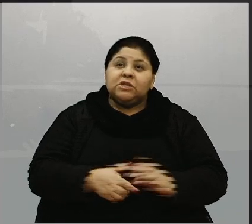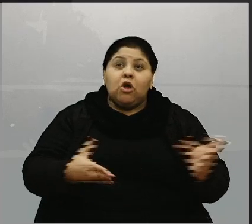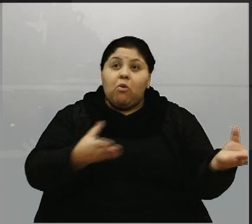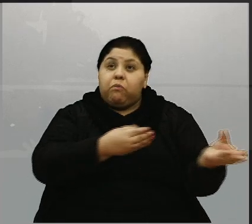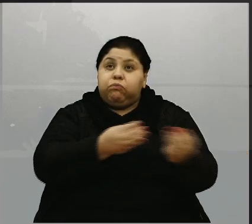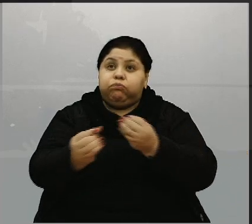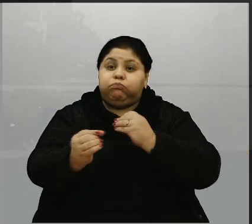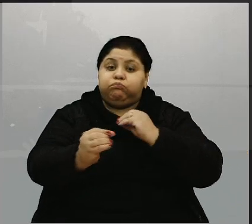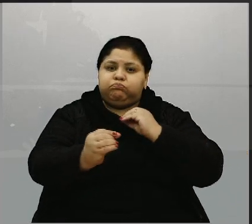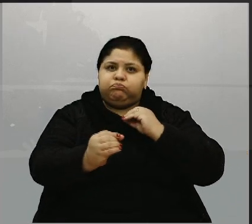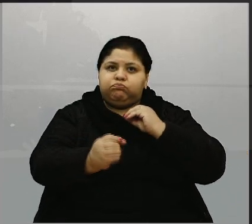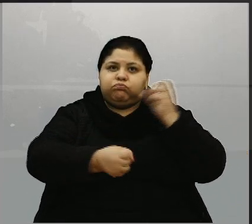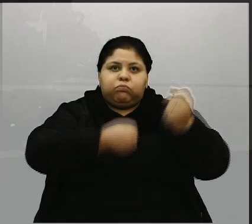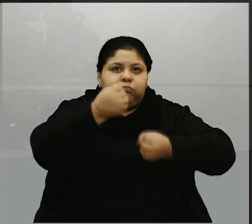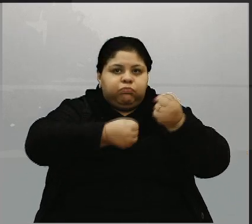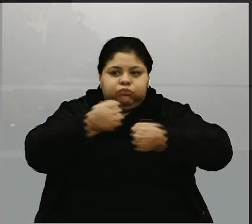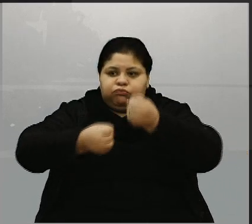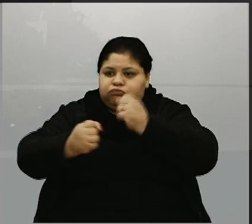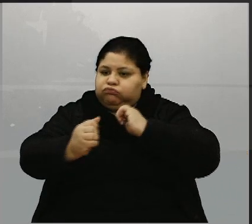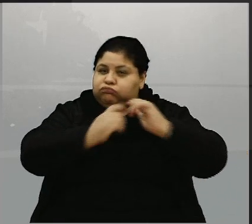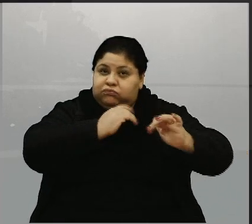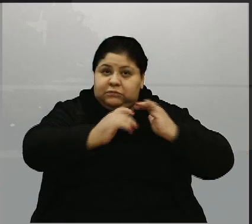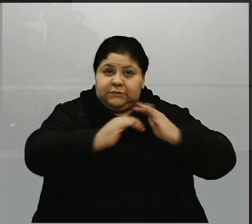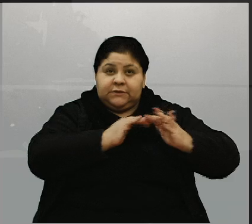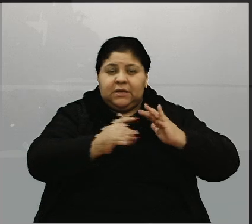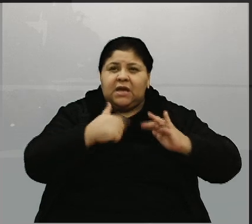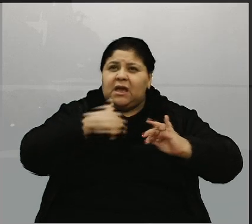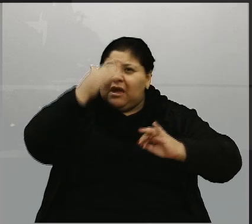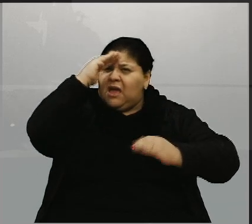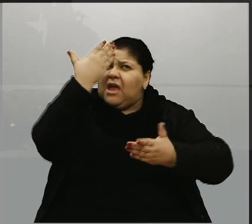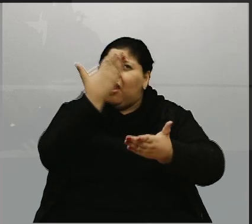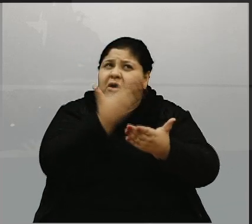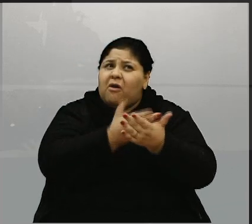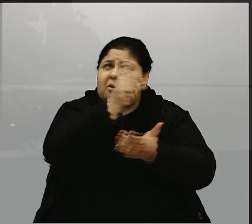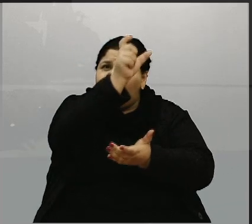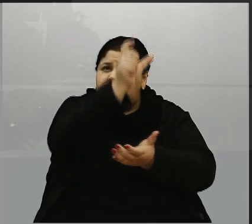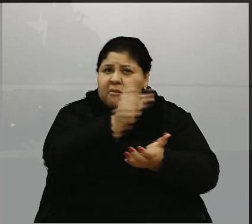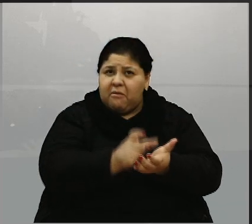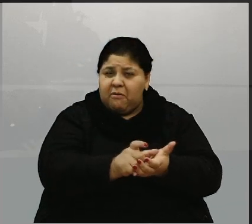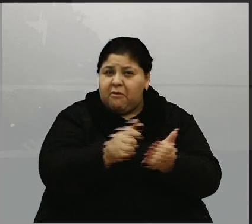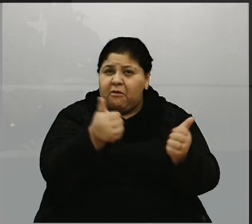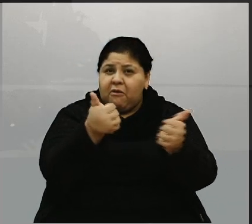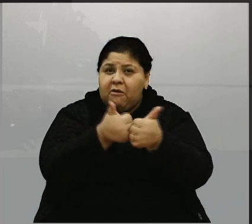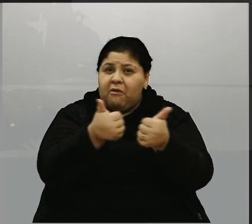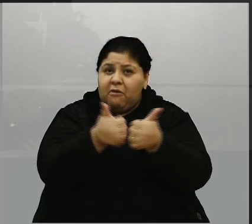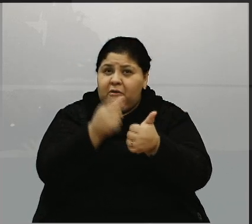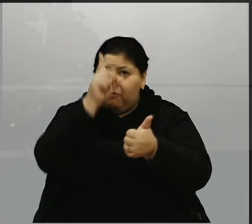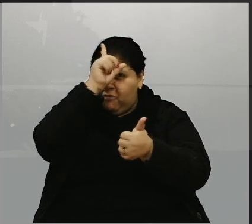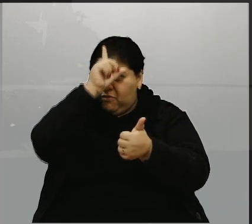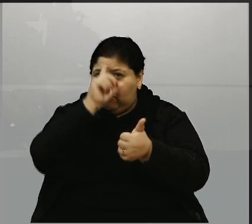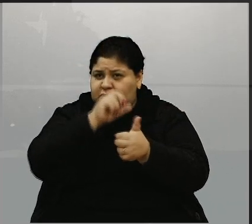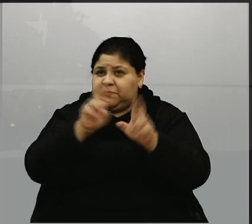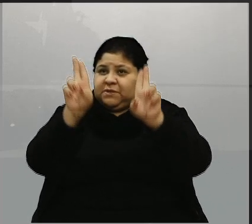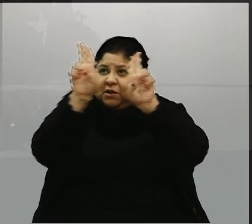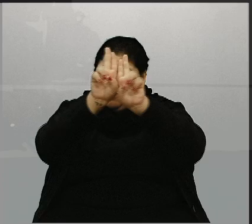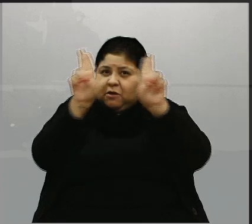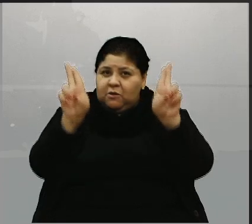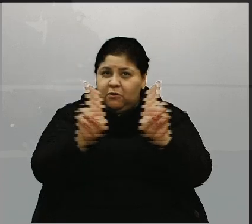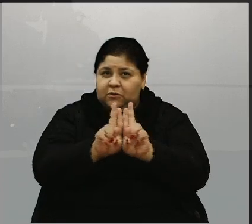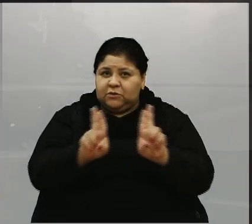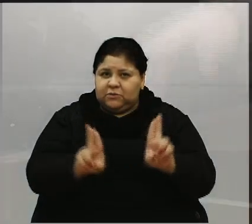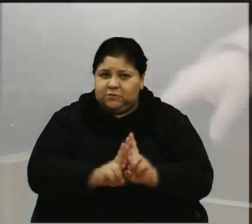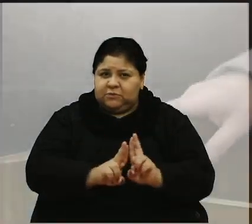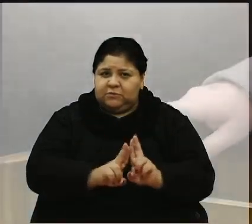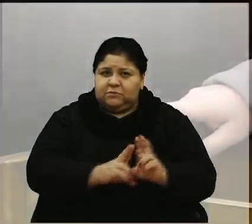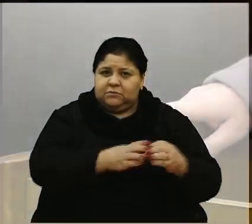fluxo de veículos. Acredito que do fluxo de pessoas é nas proximidades do Hospital da Unimed, do Estádio Centenário, em